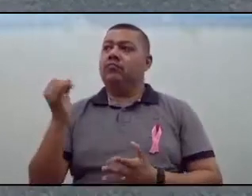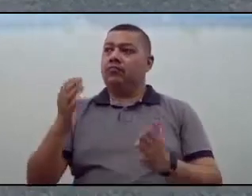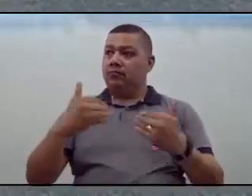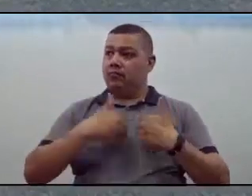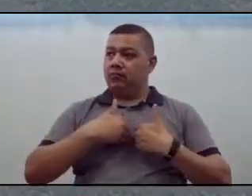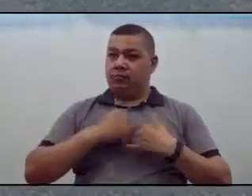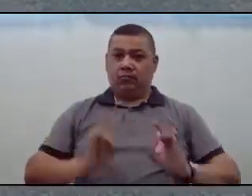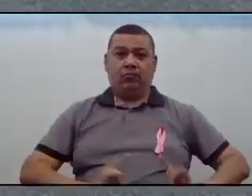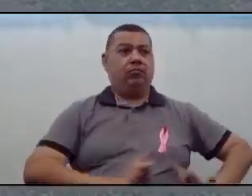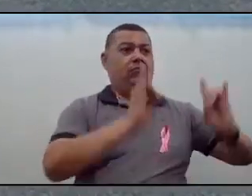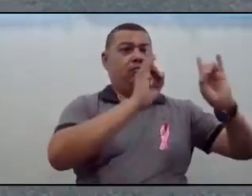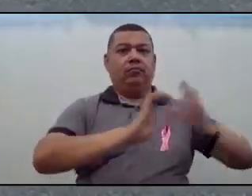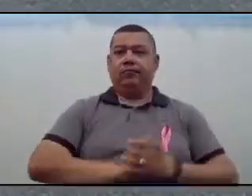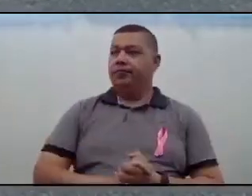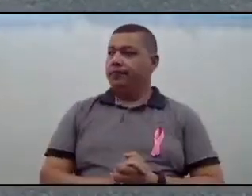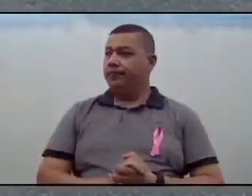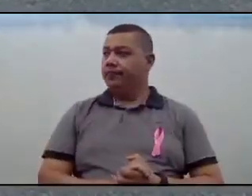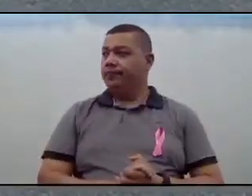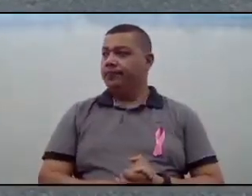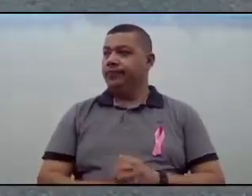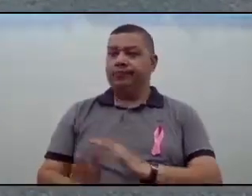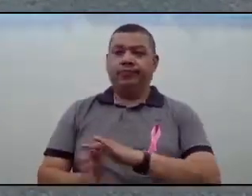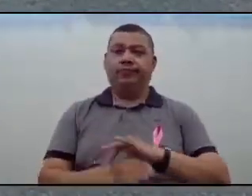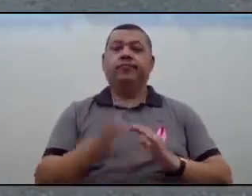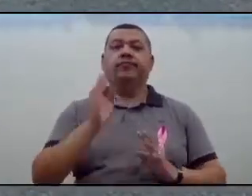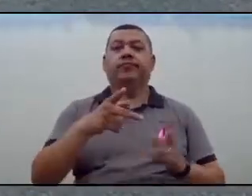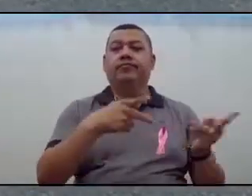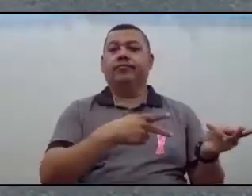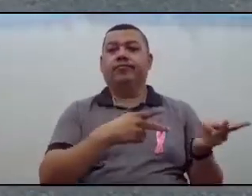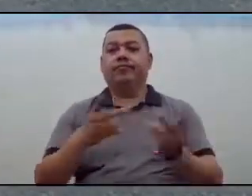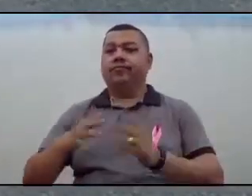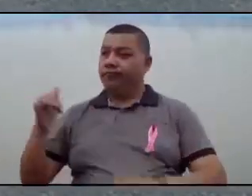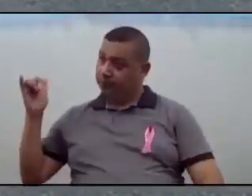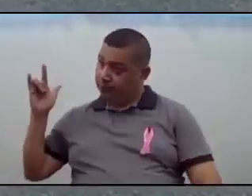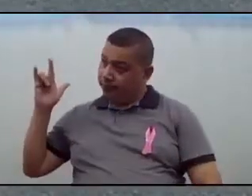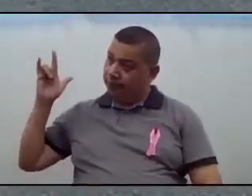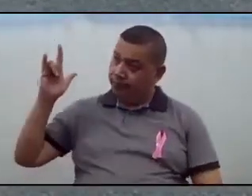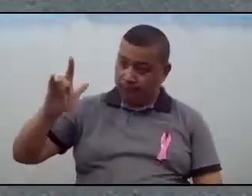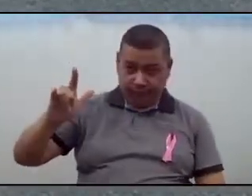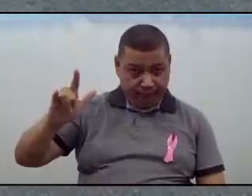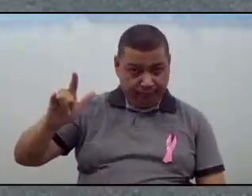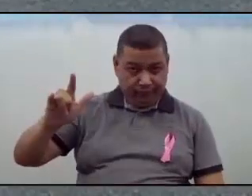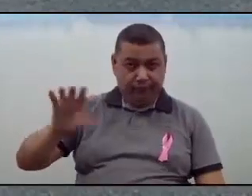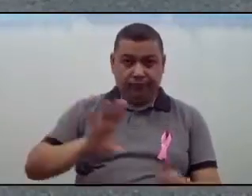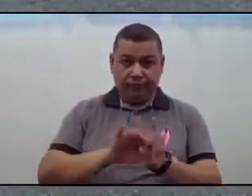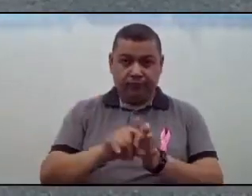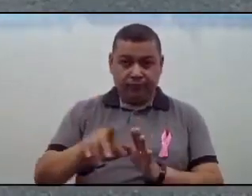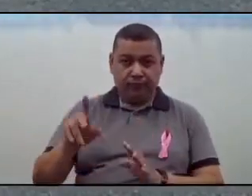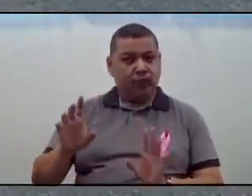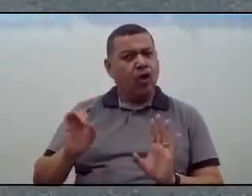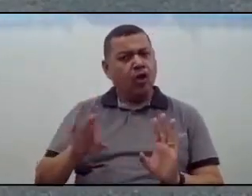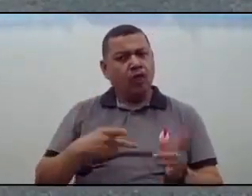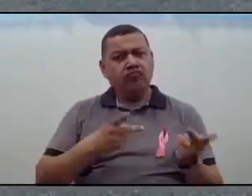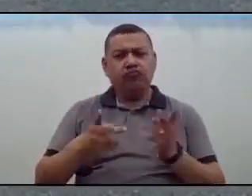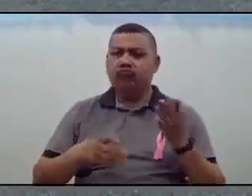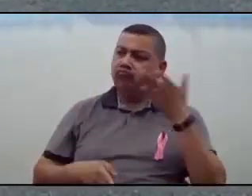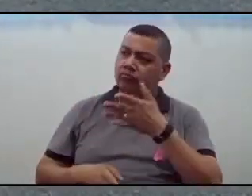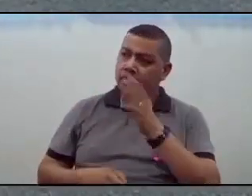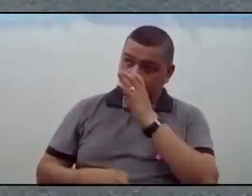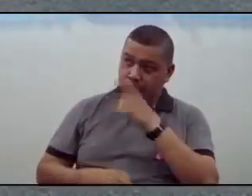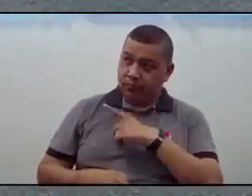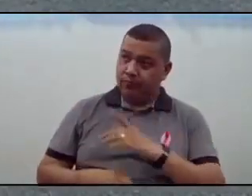Queria aqui, presidente, falar que fizemos uma visita ali ao aeroporto de Cacoal, uma visita institucional